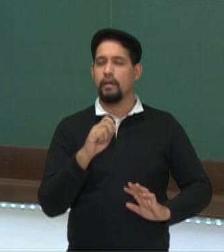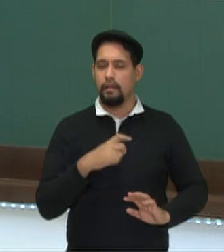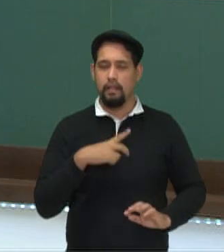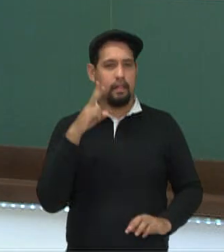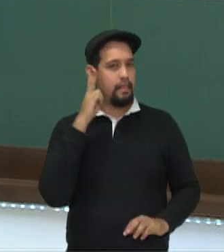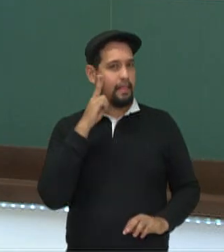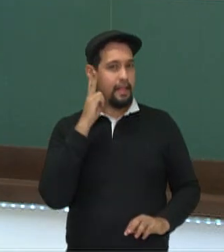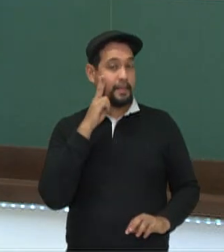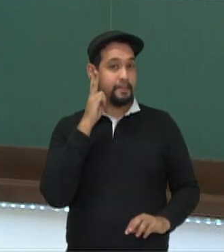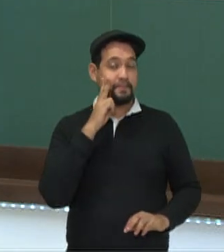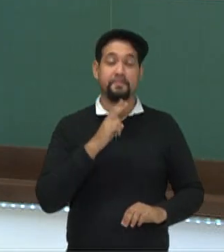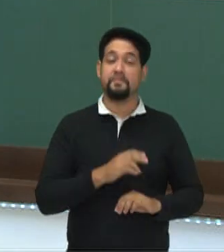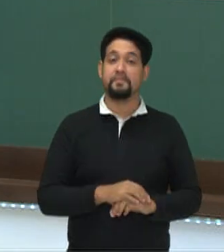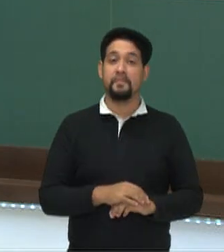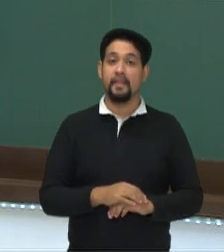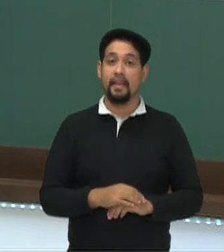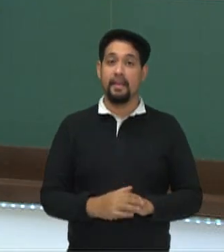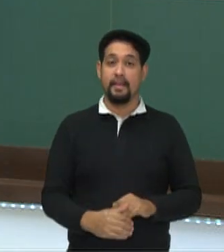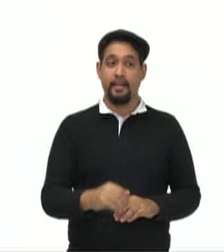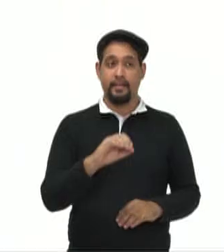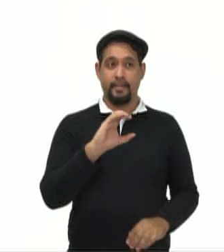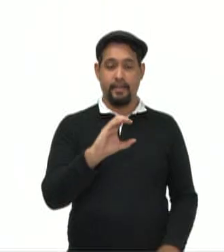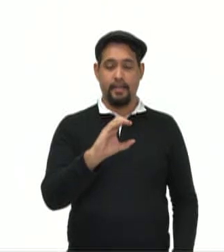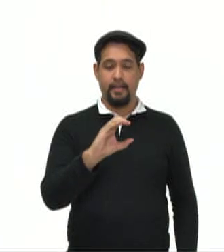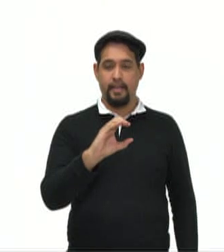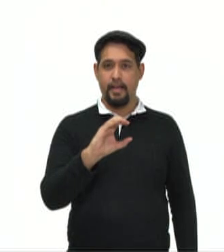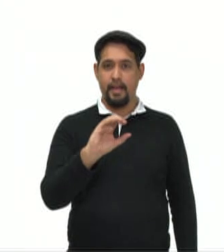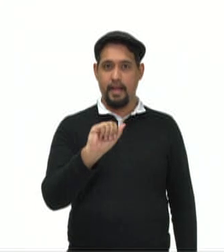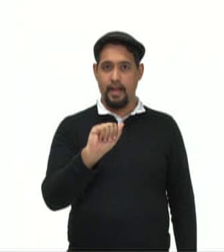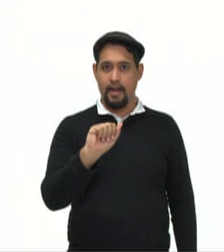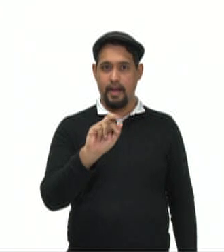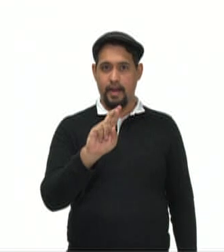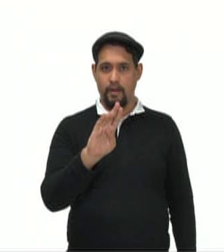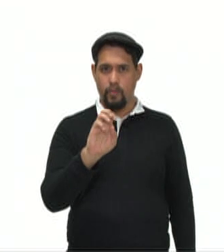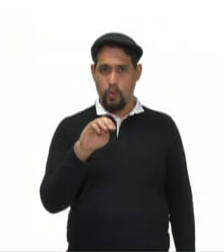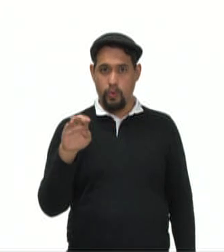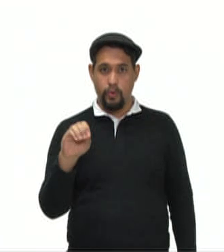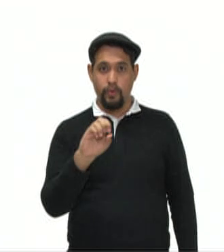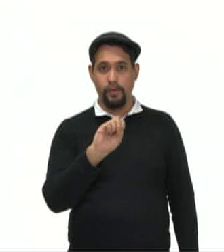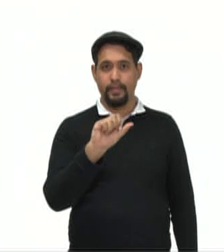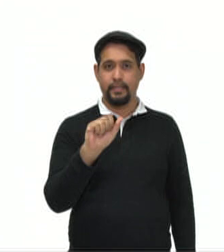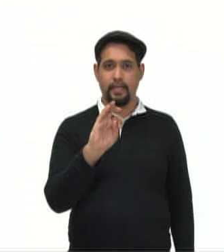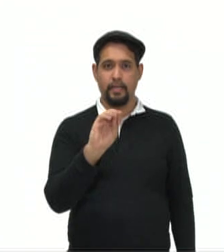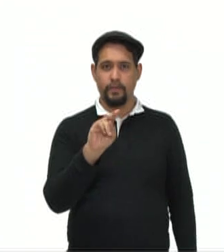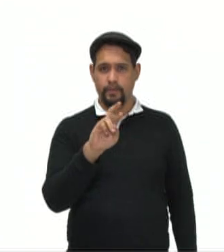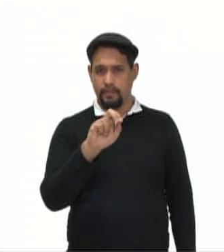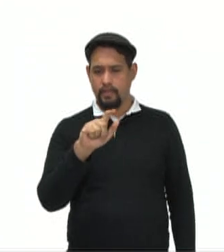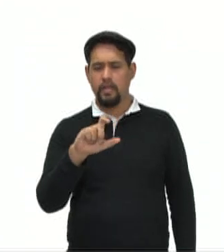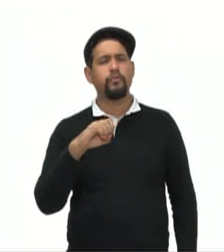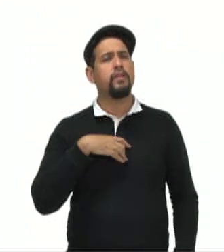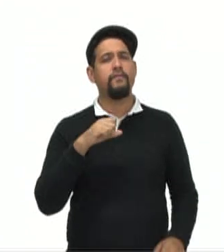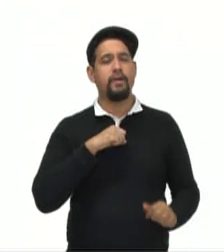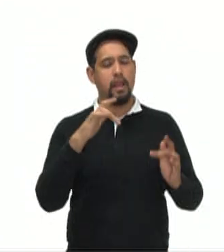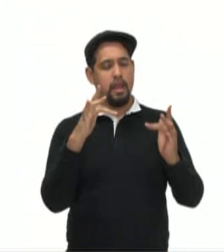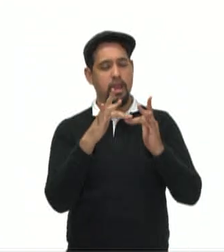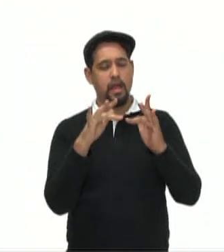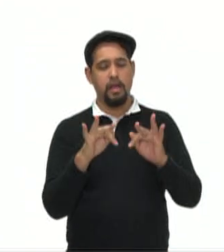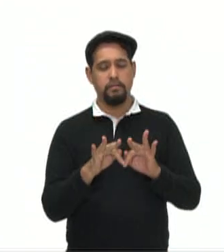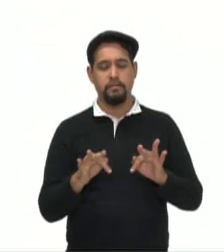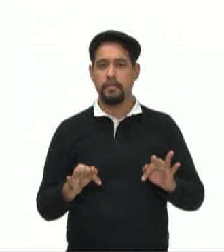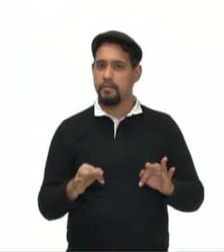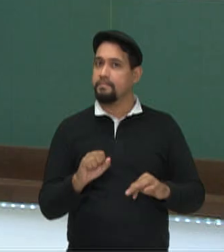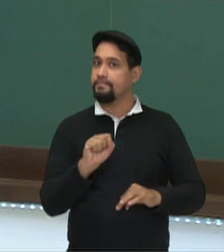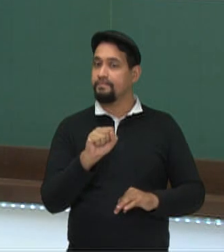saturado. Carbono saturado é aquele carbono que faz apenas ligação simples.